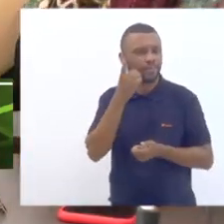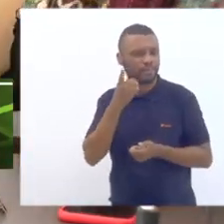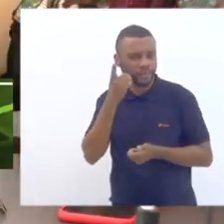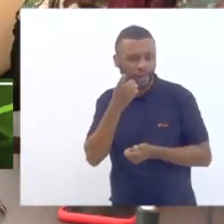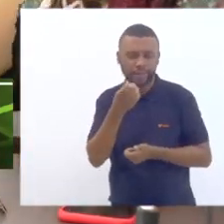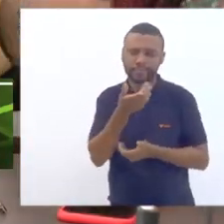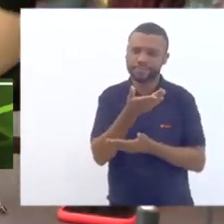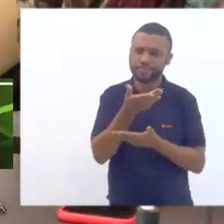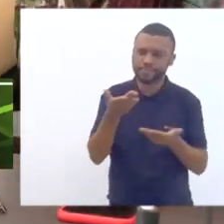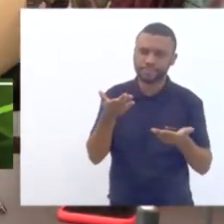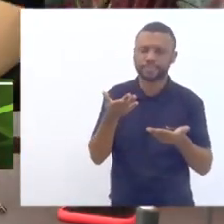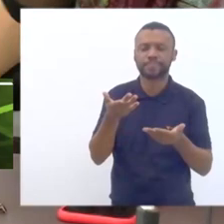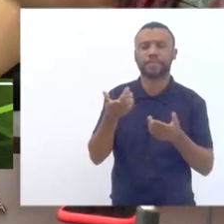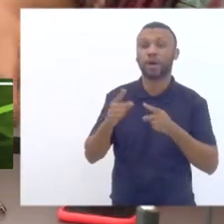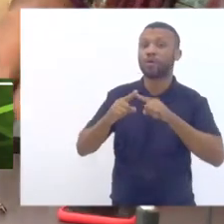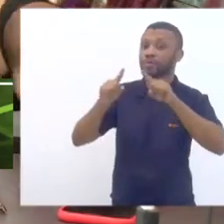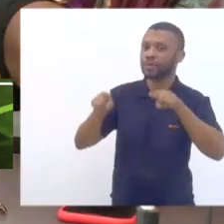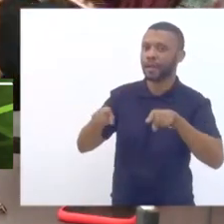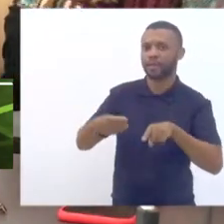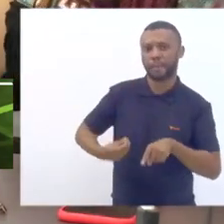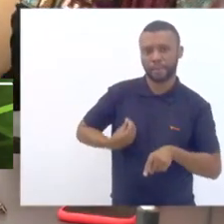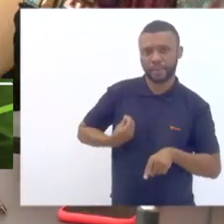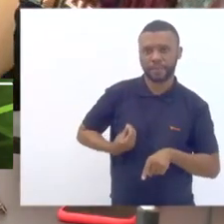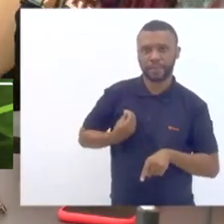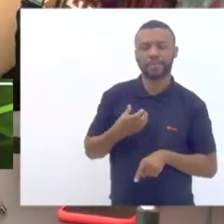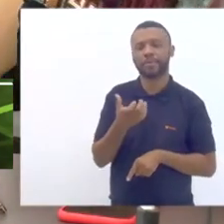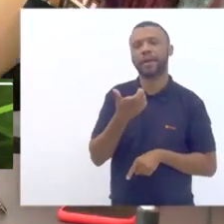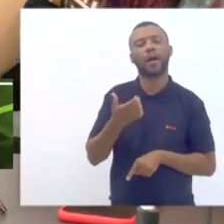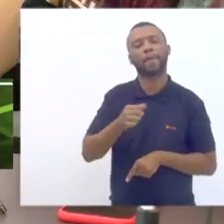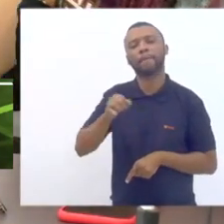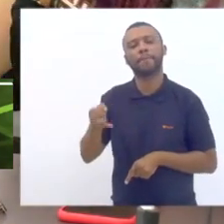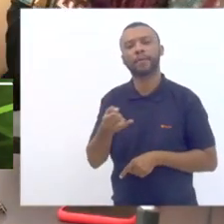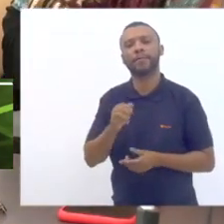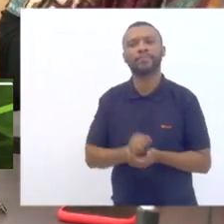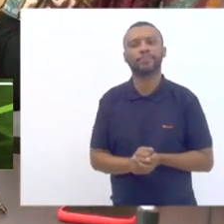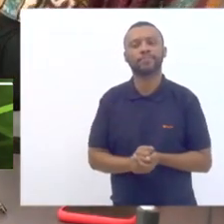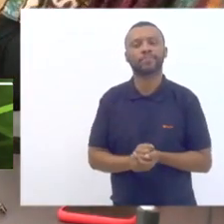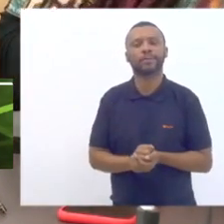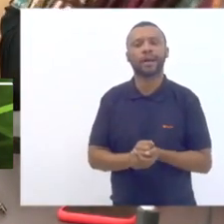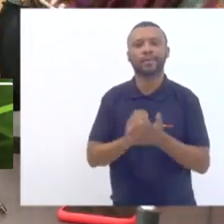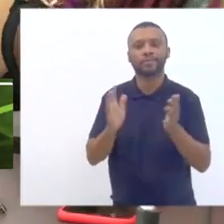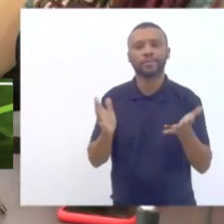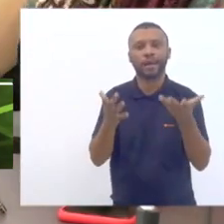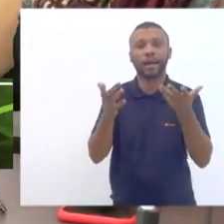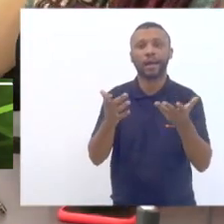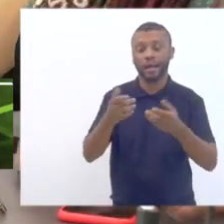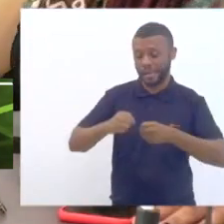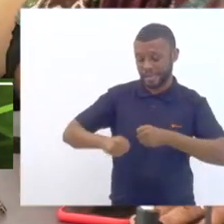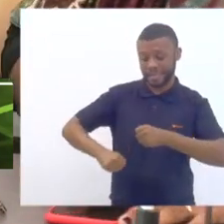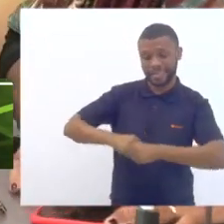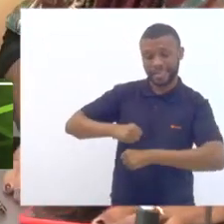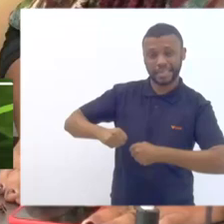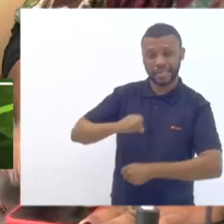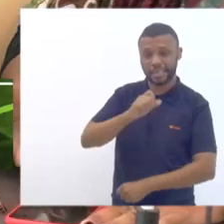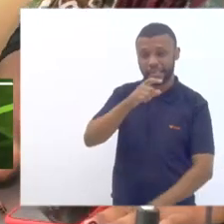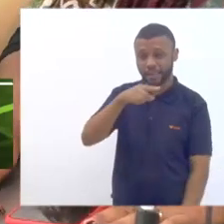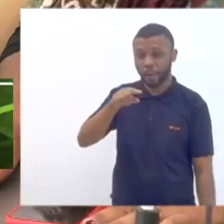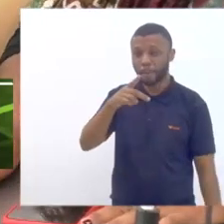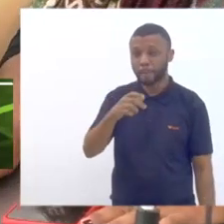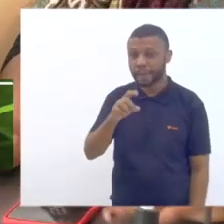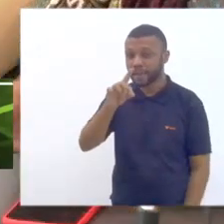deputadas, assessorias presentes. Com uma saudação a São Pedro, sincretizado em Xangô, das religiões de matriz